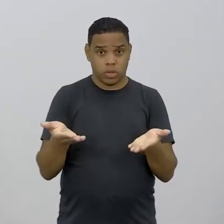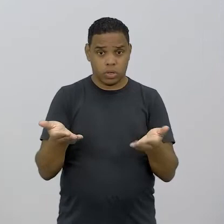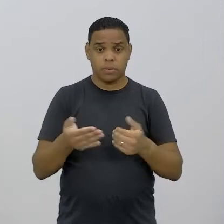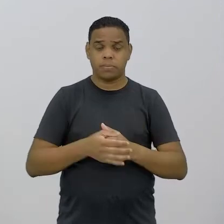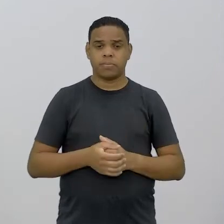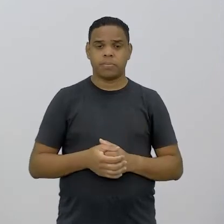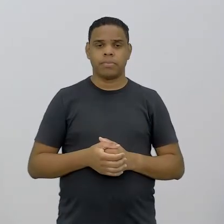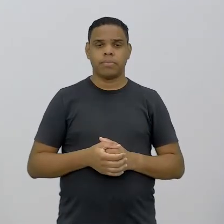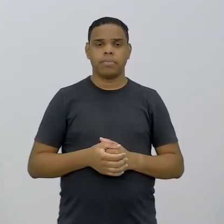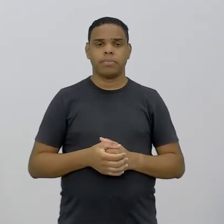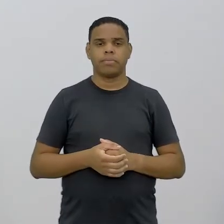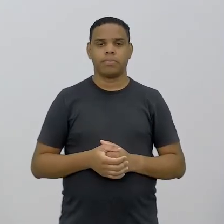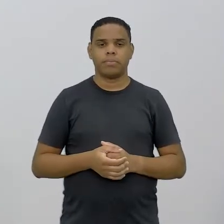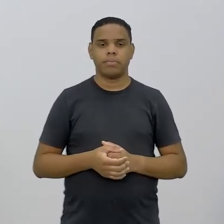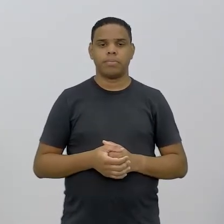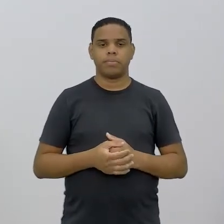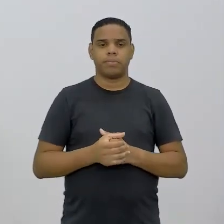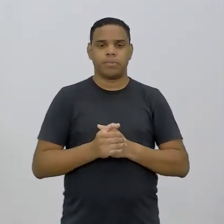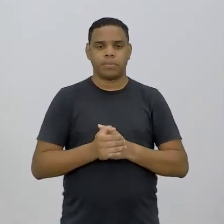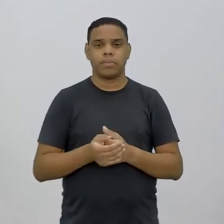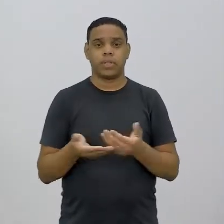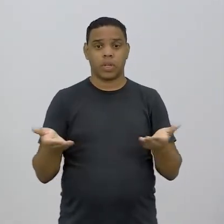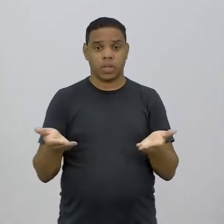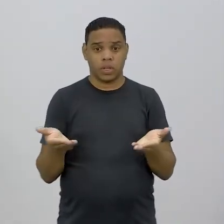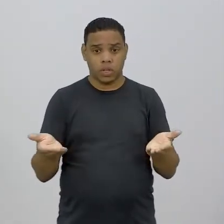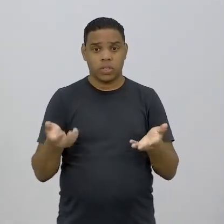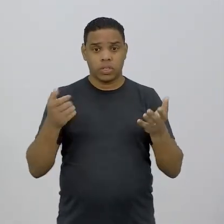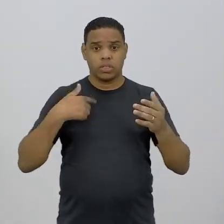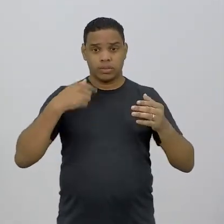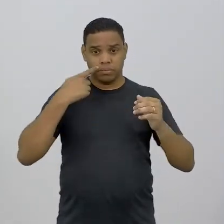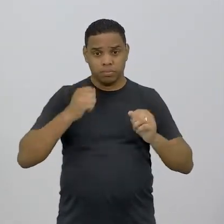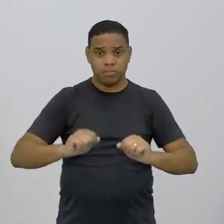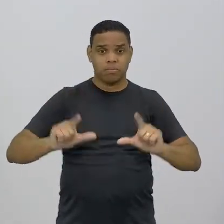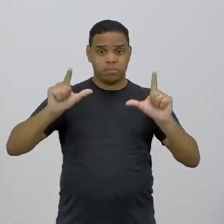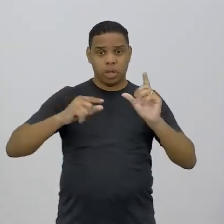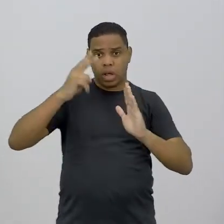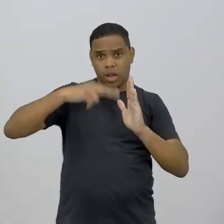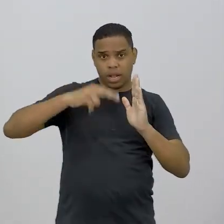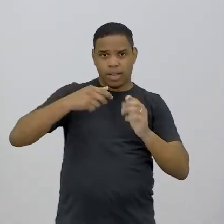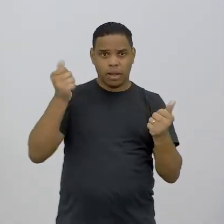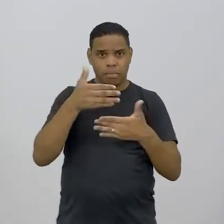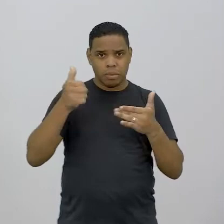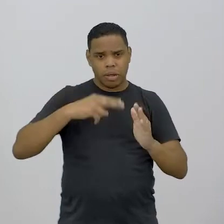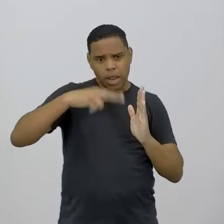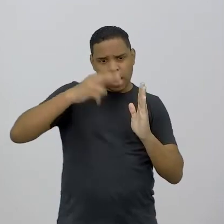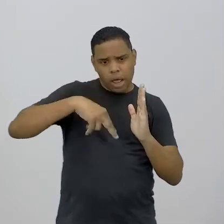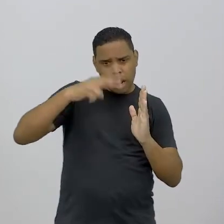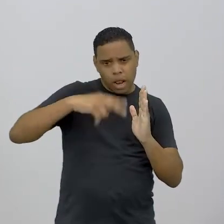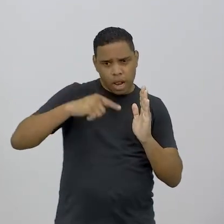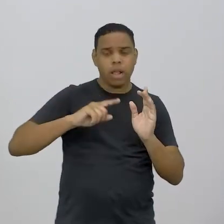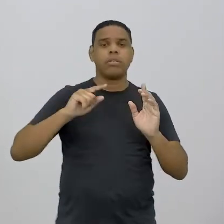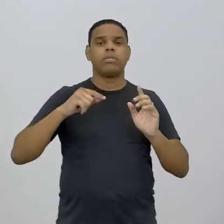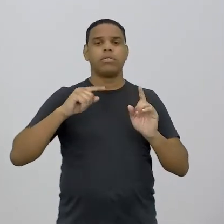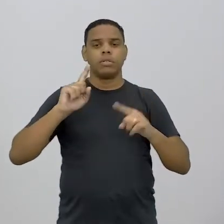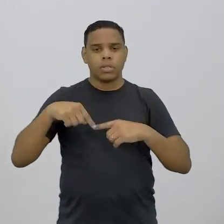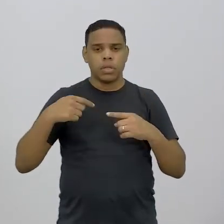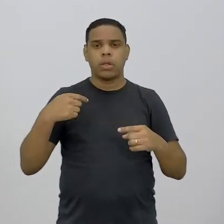fazer aqui uma arrancada de slides, eu vou ler vários slides na sequência e depois eu vou